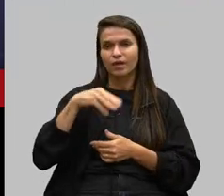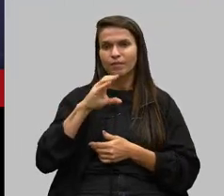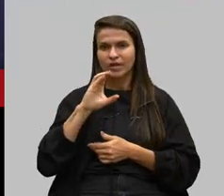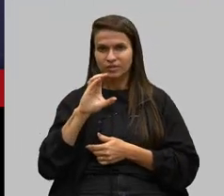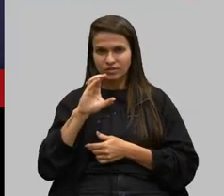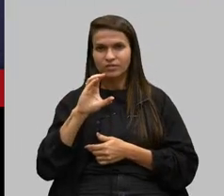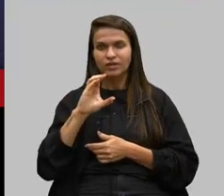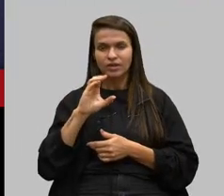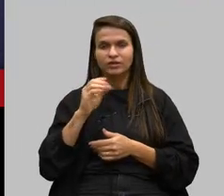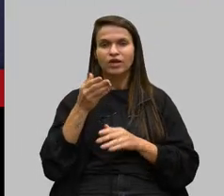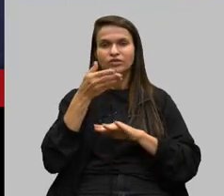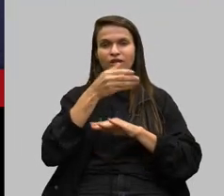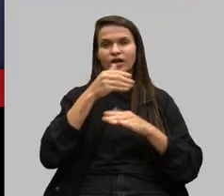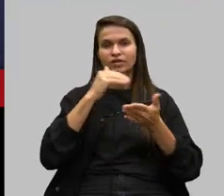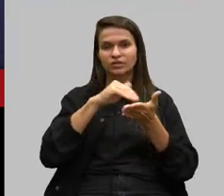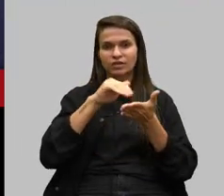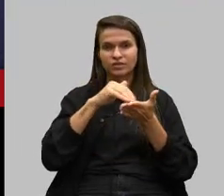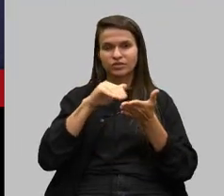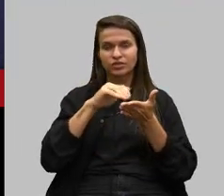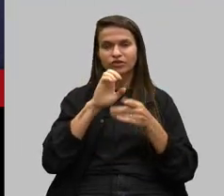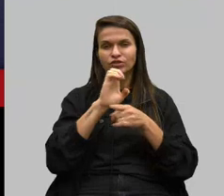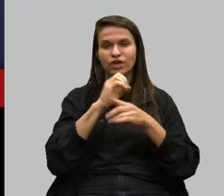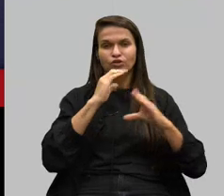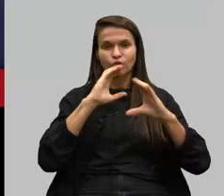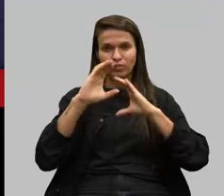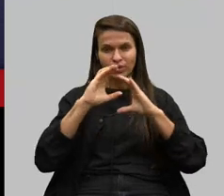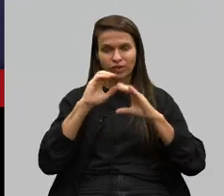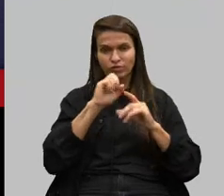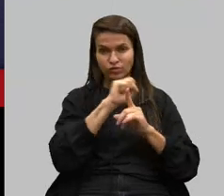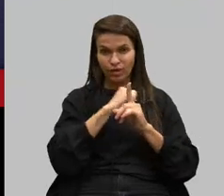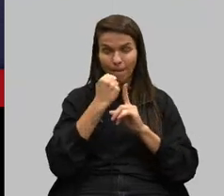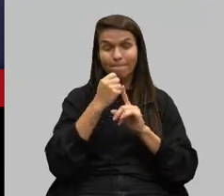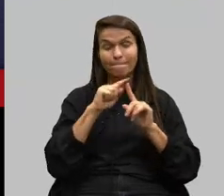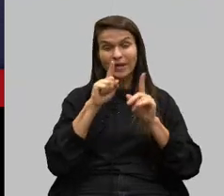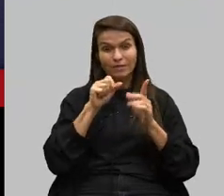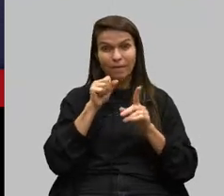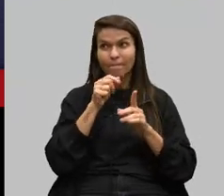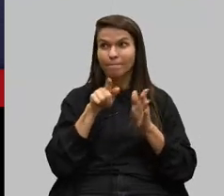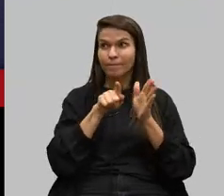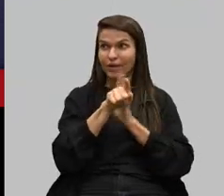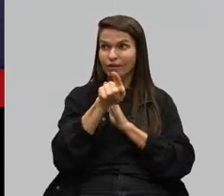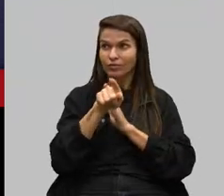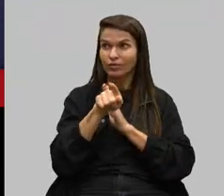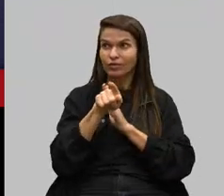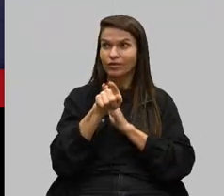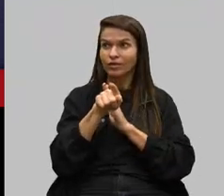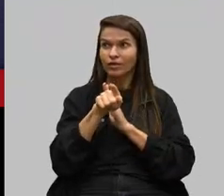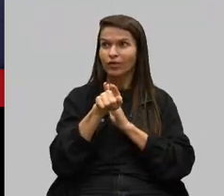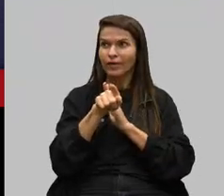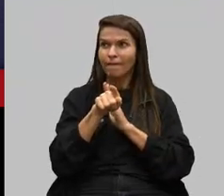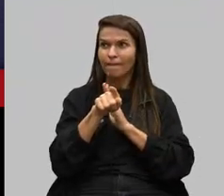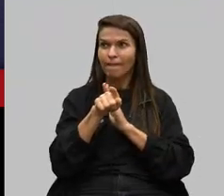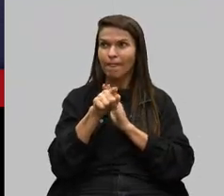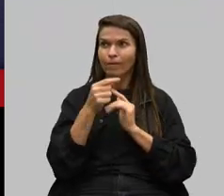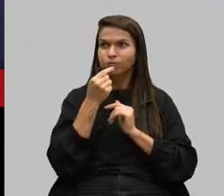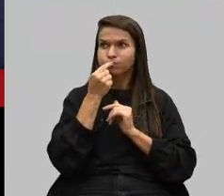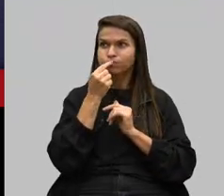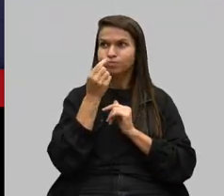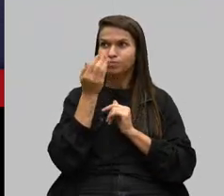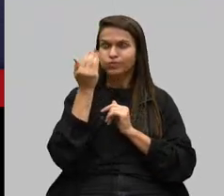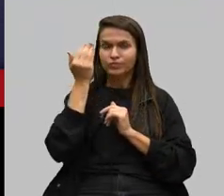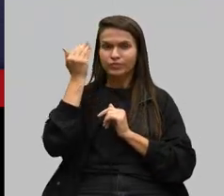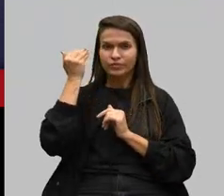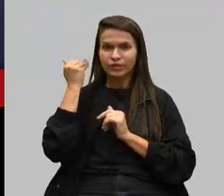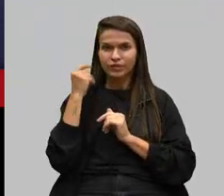a secretaria de estado de comunicação social mas a minha pergunta mesmo minha segunda pergunta recentemente aqui na